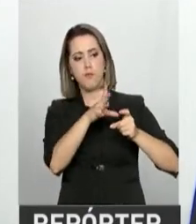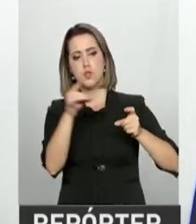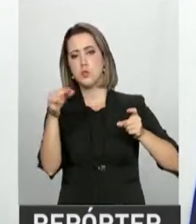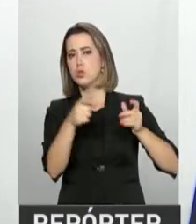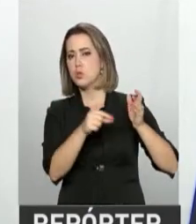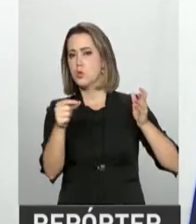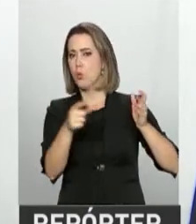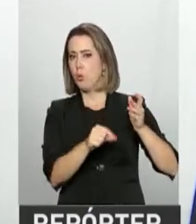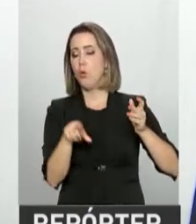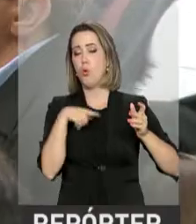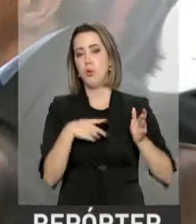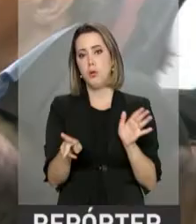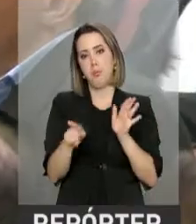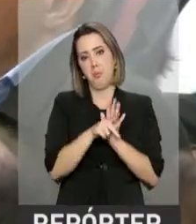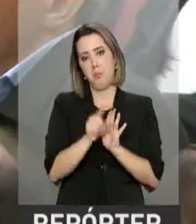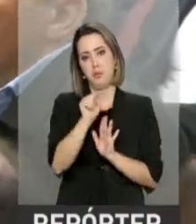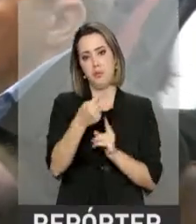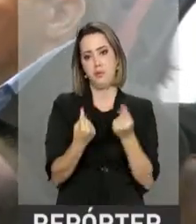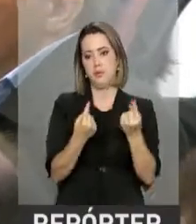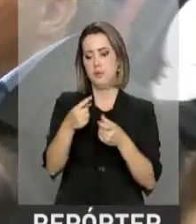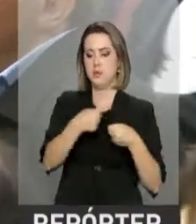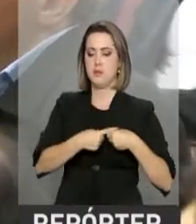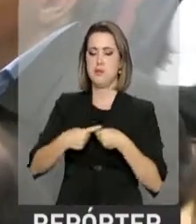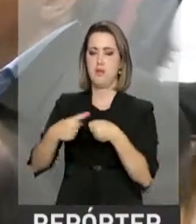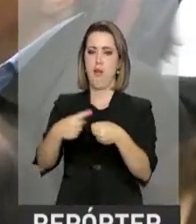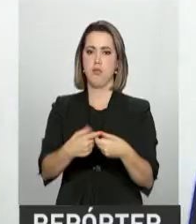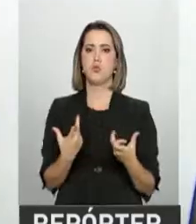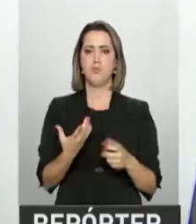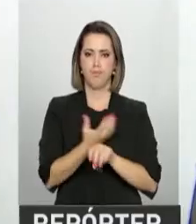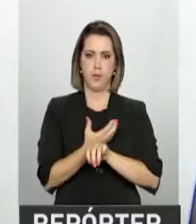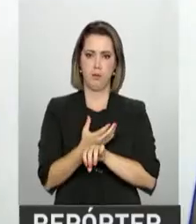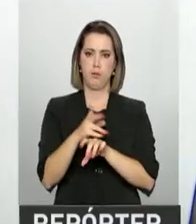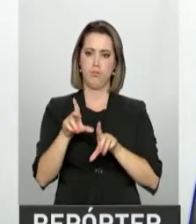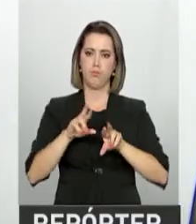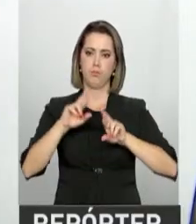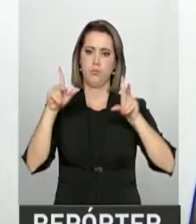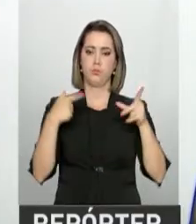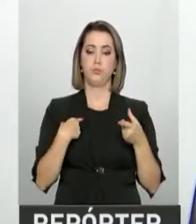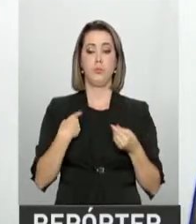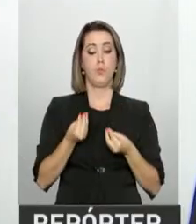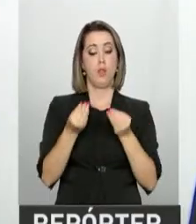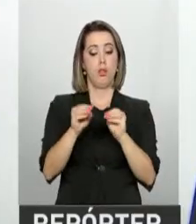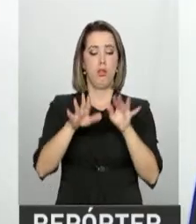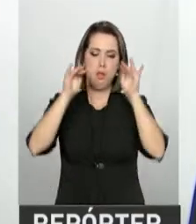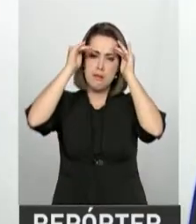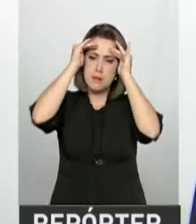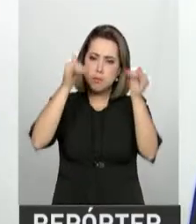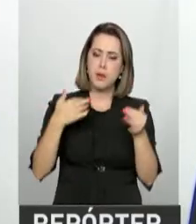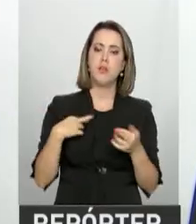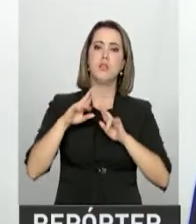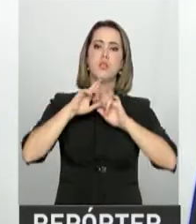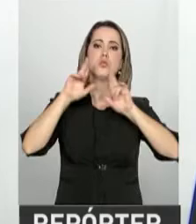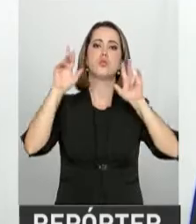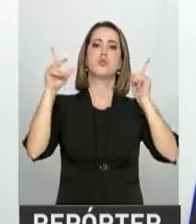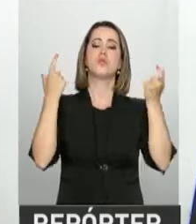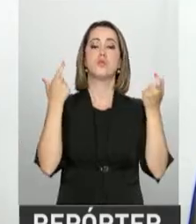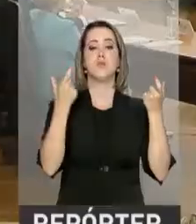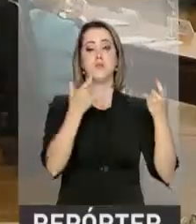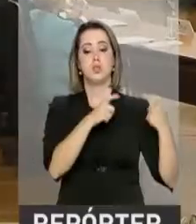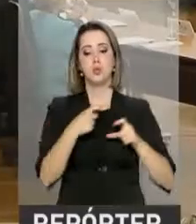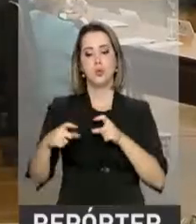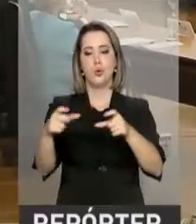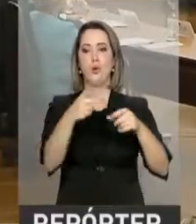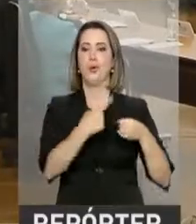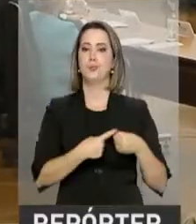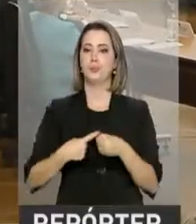com base nas características regionais e prevê o respeito à diversidade em diversas dimensões